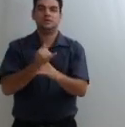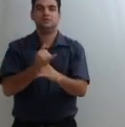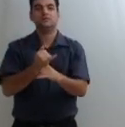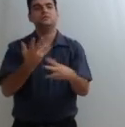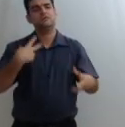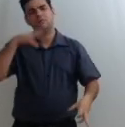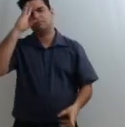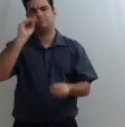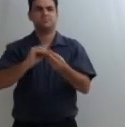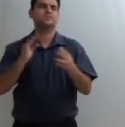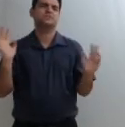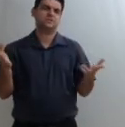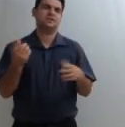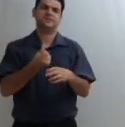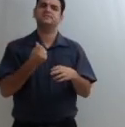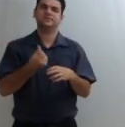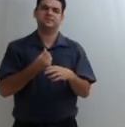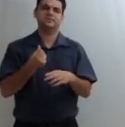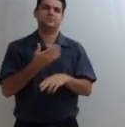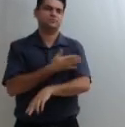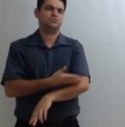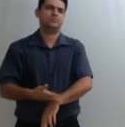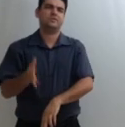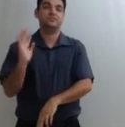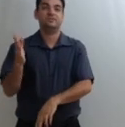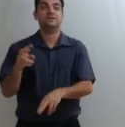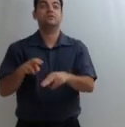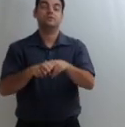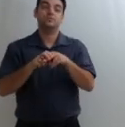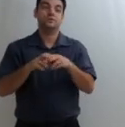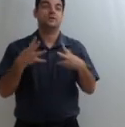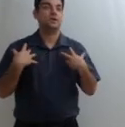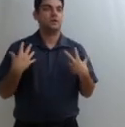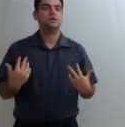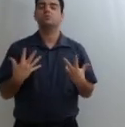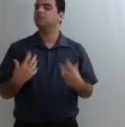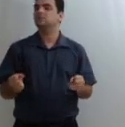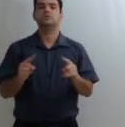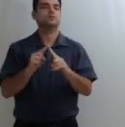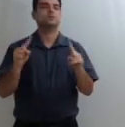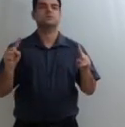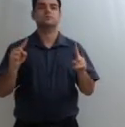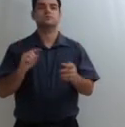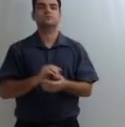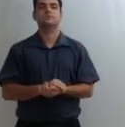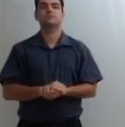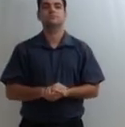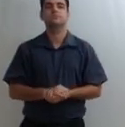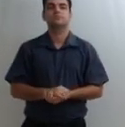externada por essa turma em precedentes. De modo que eu voto por denegar o habeas corpus.